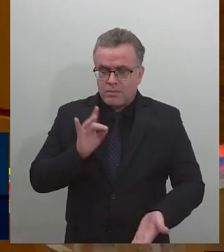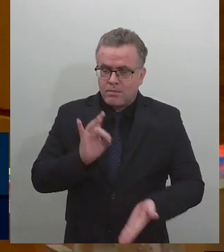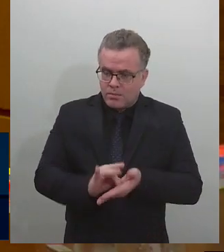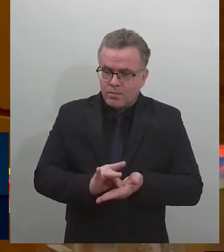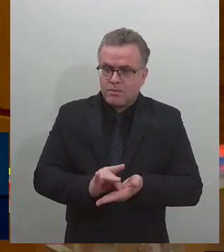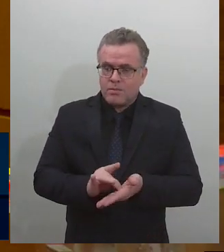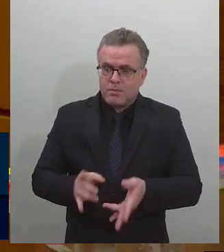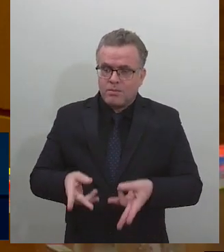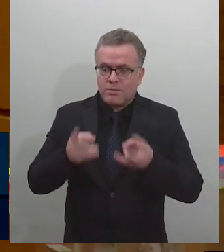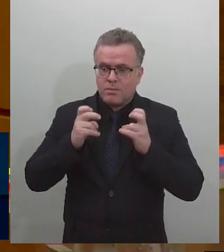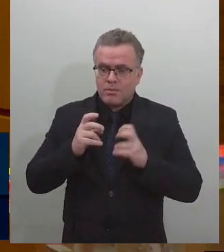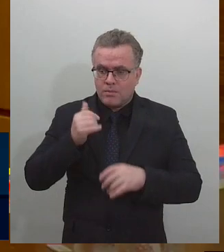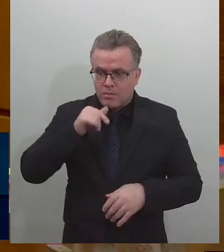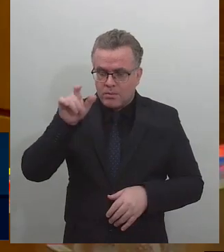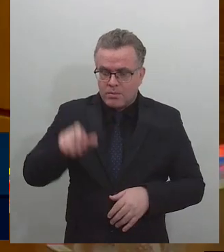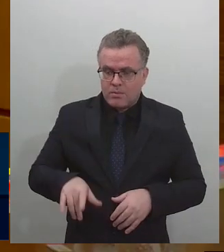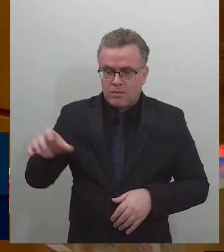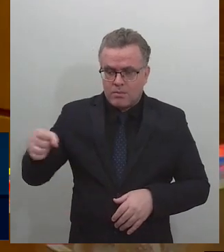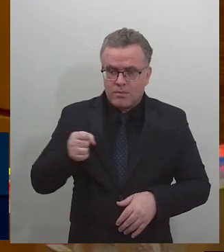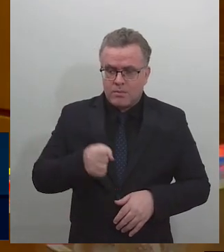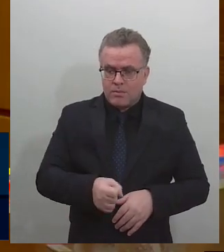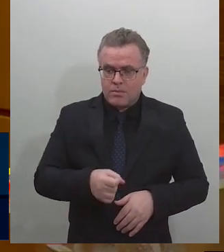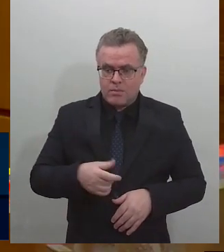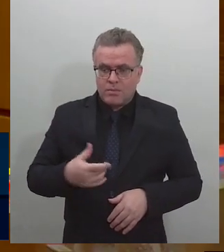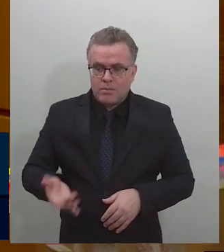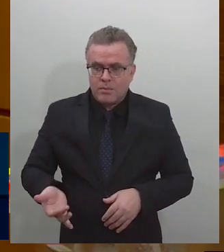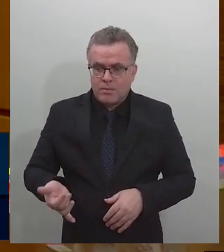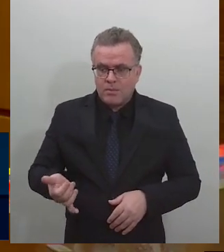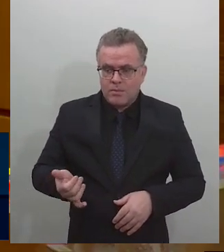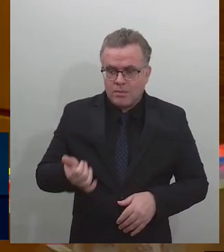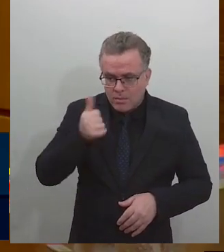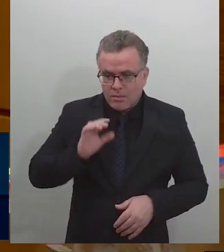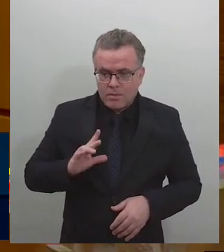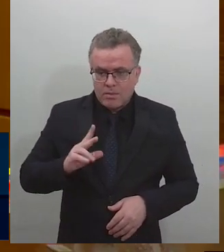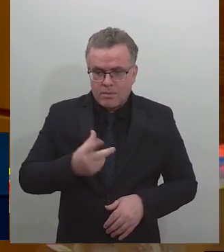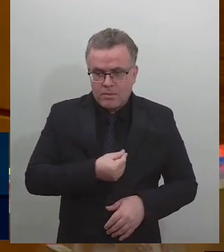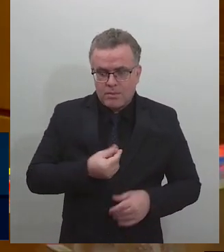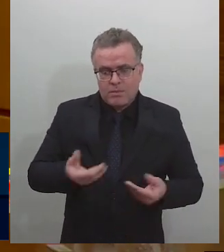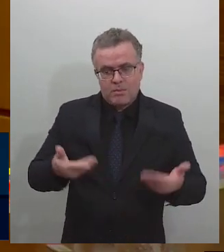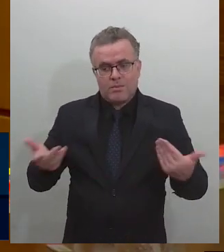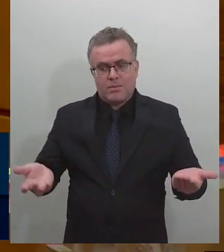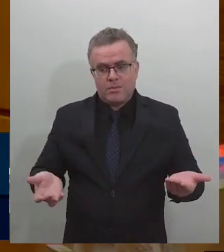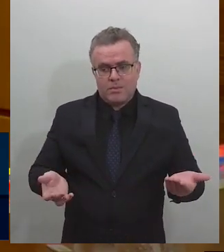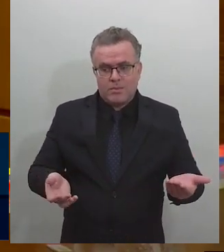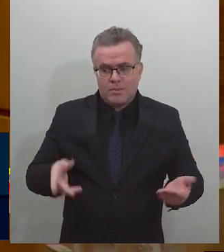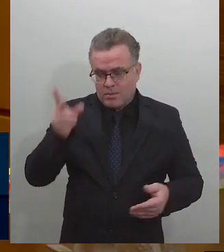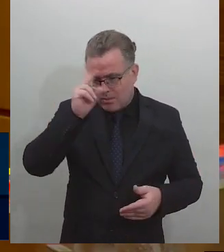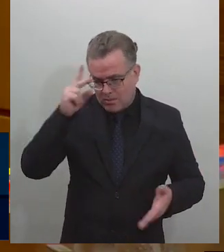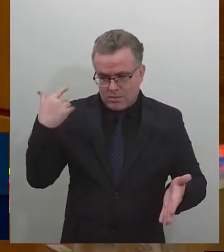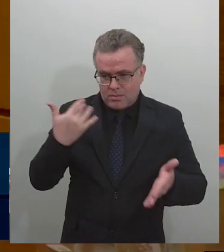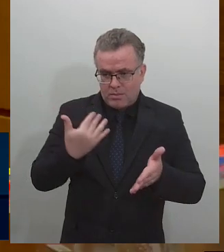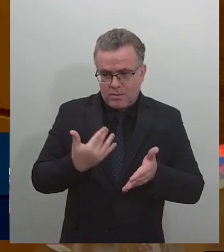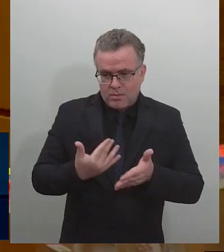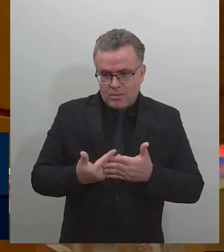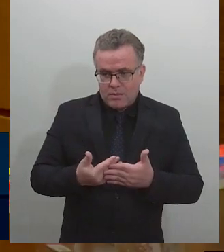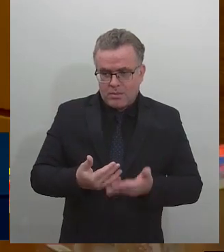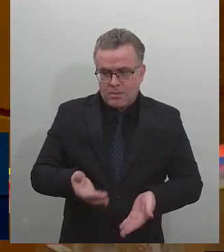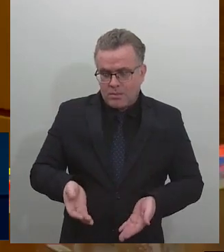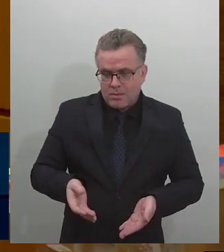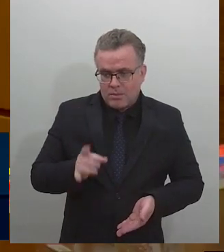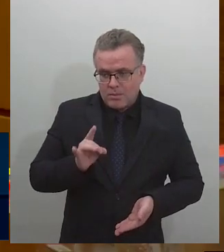mulher seja uma mulher trans, imagine, vai ser histórico, não só no Brasil, mas no mundo, né? Porque é a primeira vez